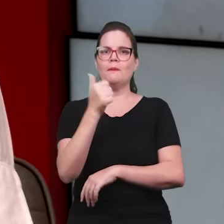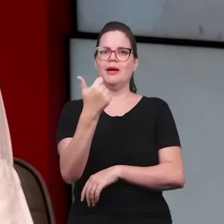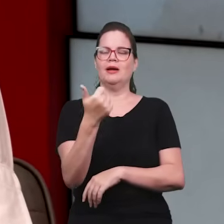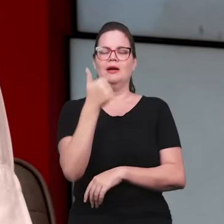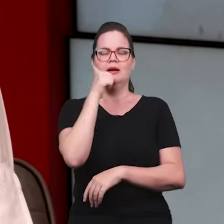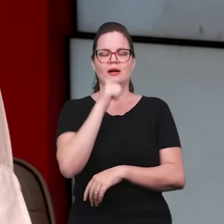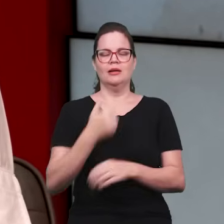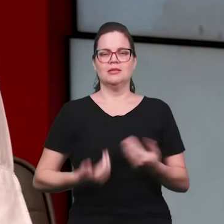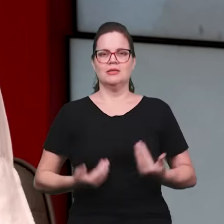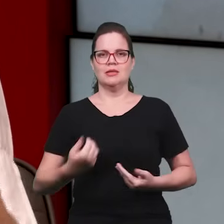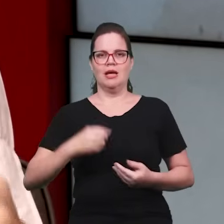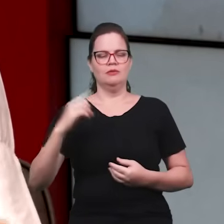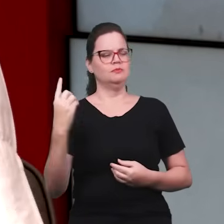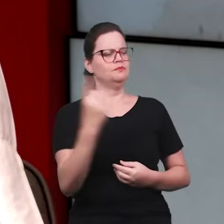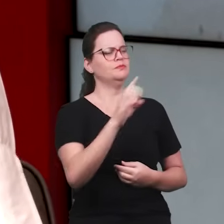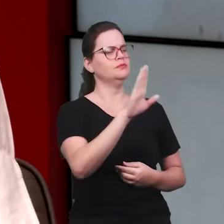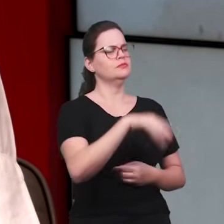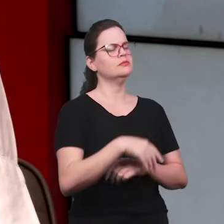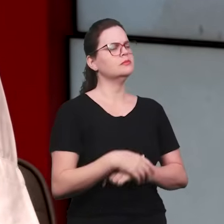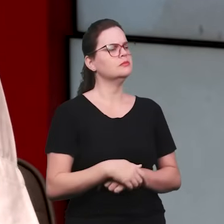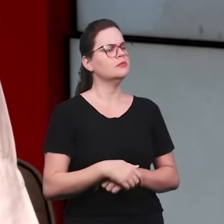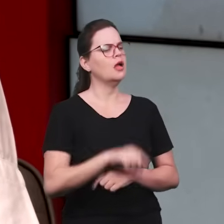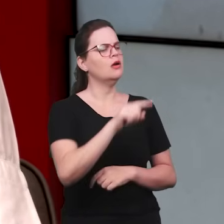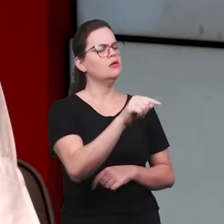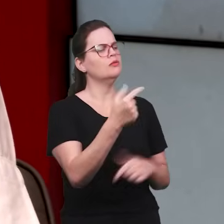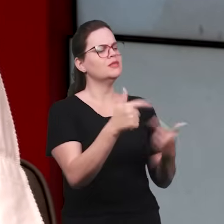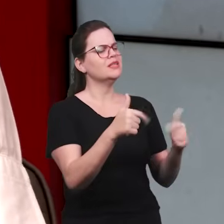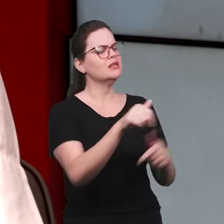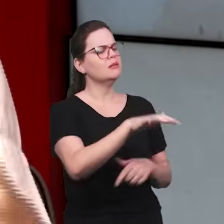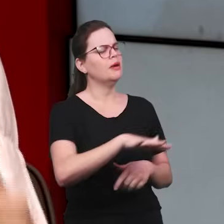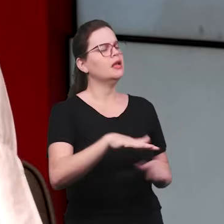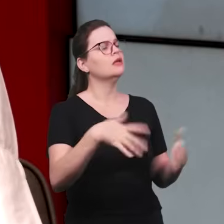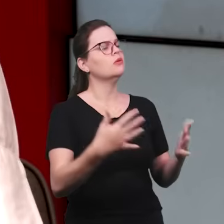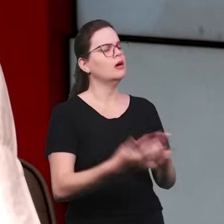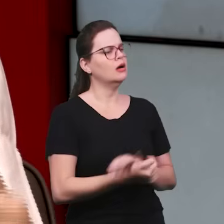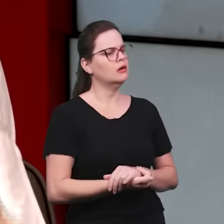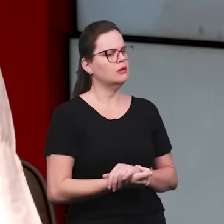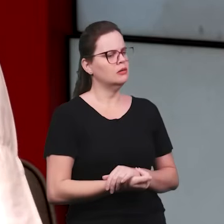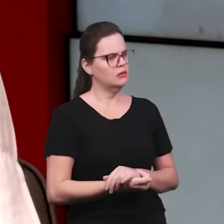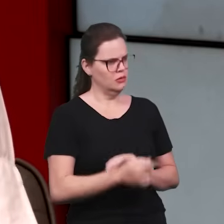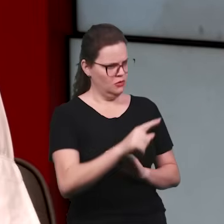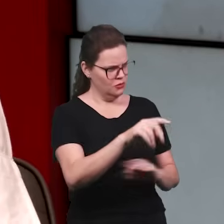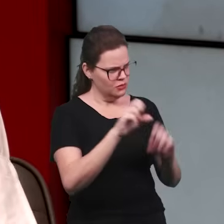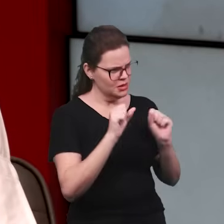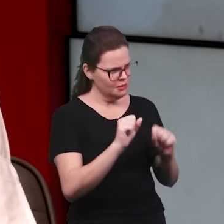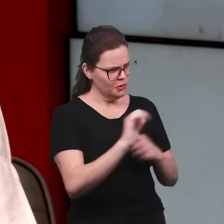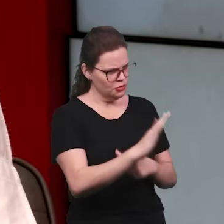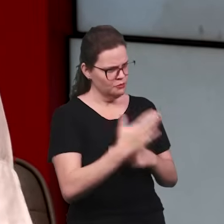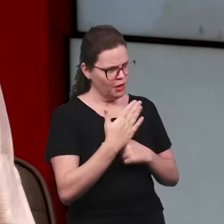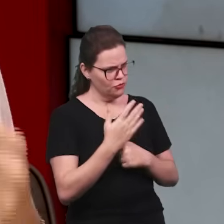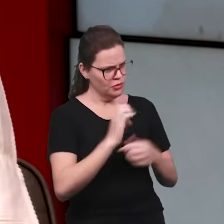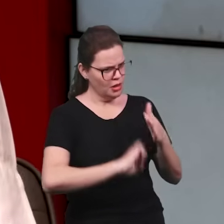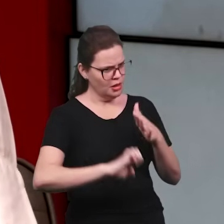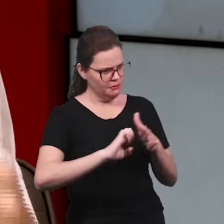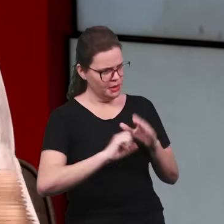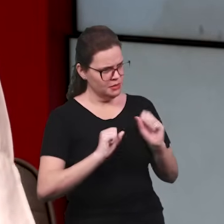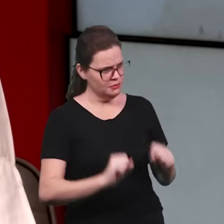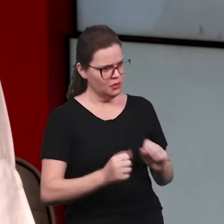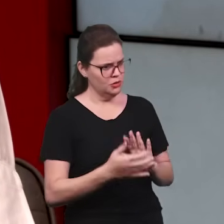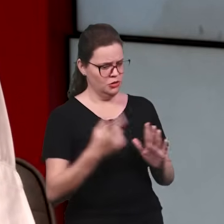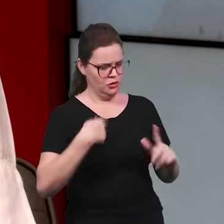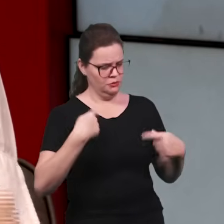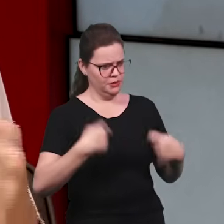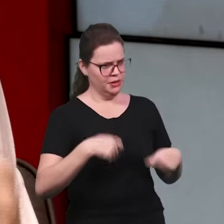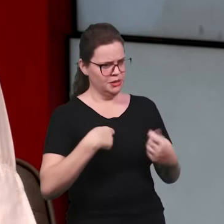aproximou e falou com ela assim, olha, você trabalha em tal área, não é assim? Você teria disponibilidade para me ajudar na minha empresa? Eu preciso de